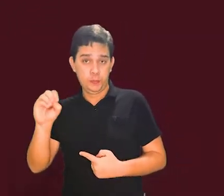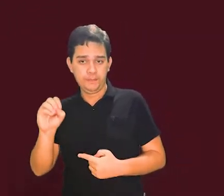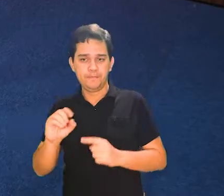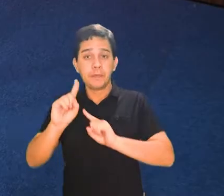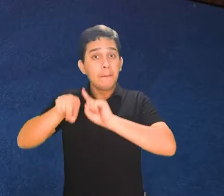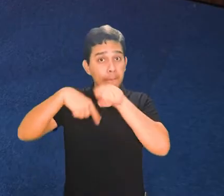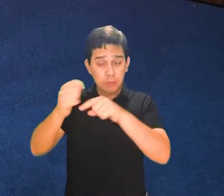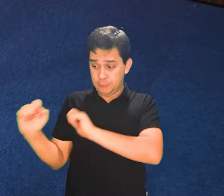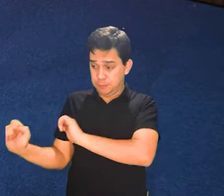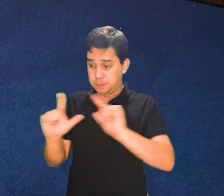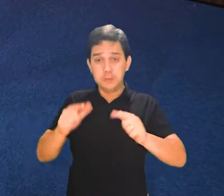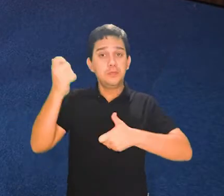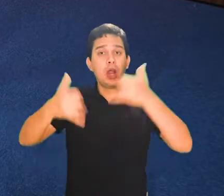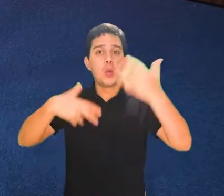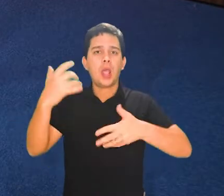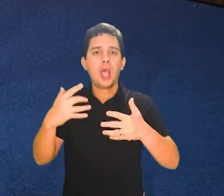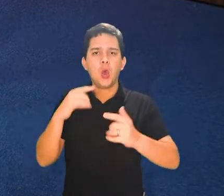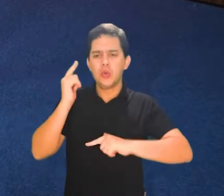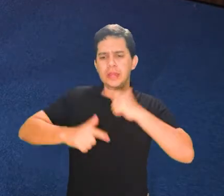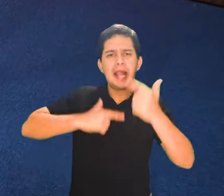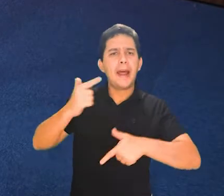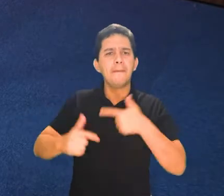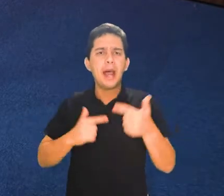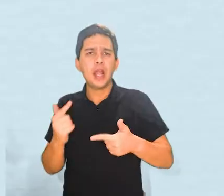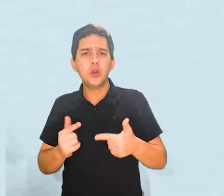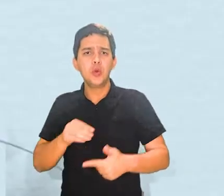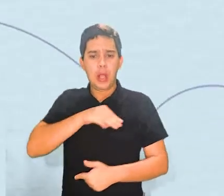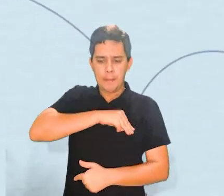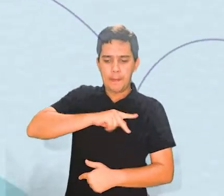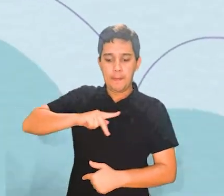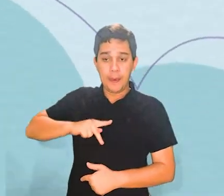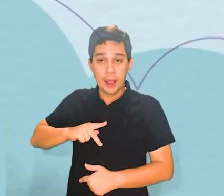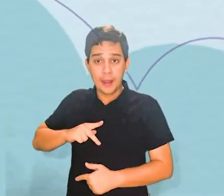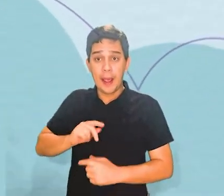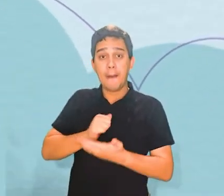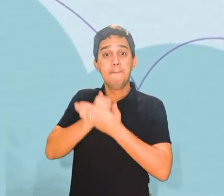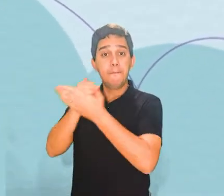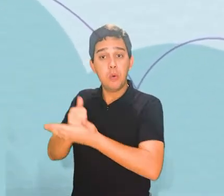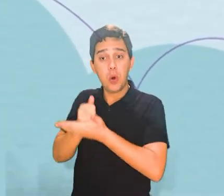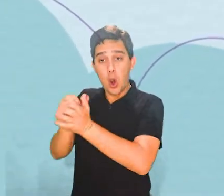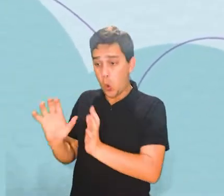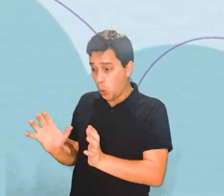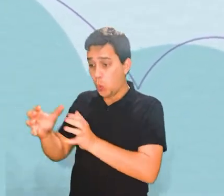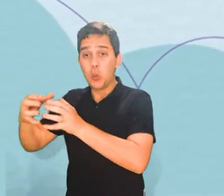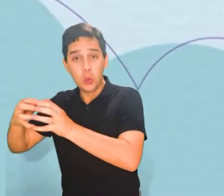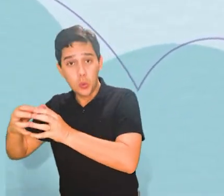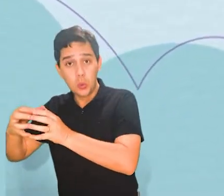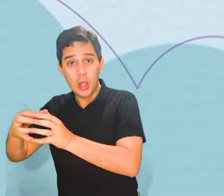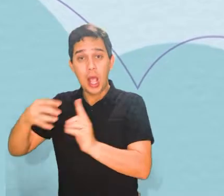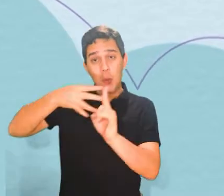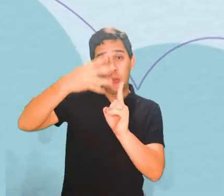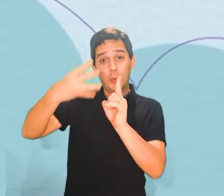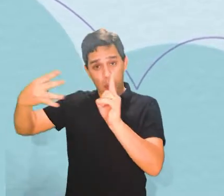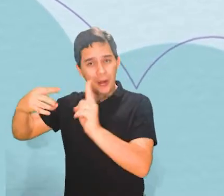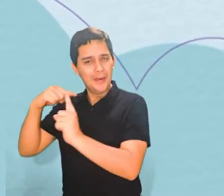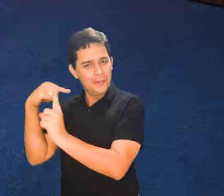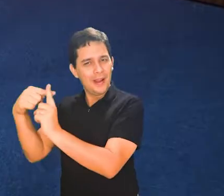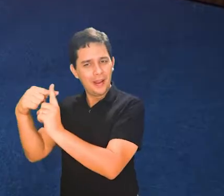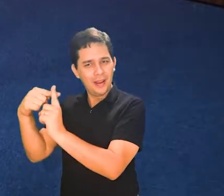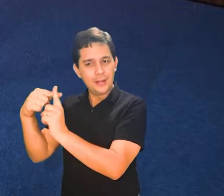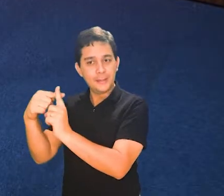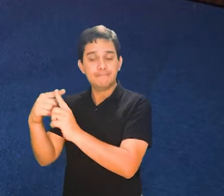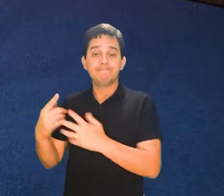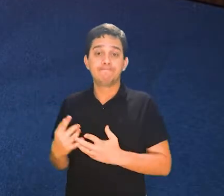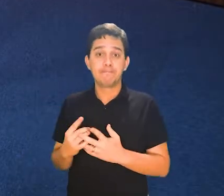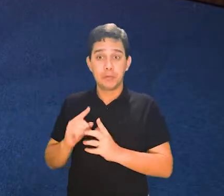nas redes, conheça algumas das atuações do Parquê Fluminense pela promoção e garantia dos direitos da população LGBTI+.